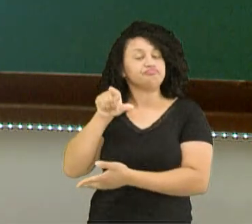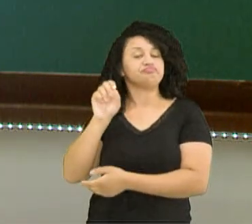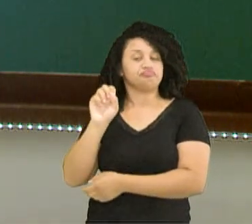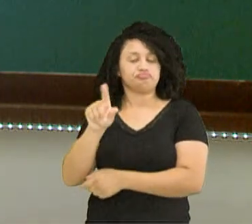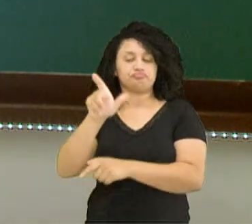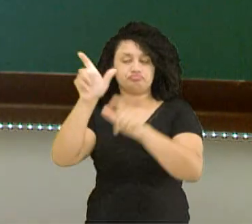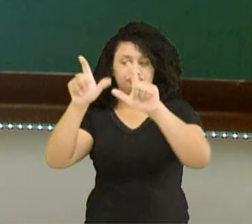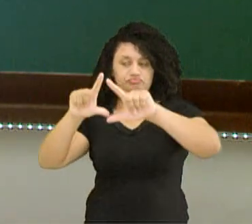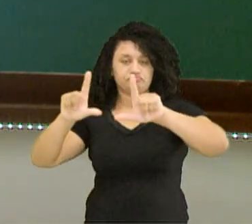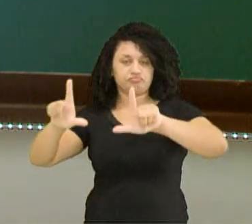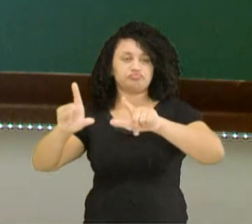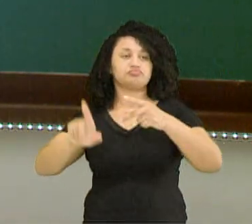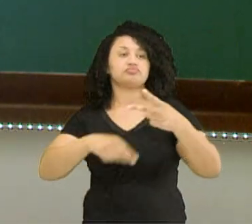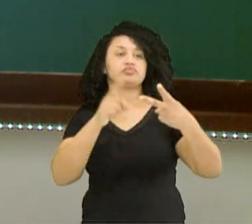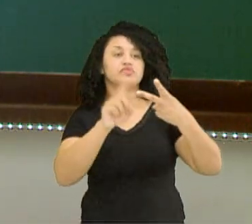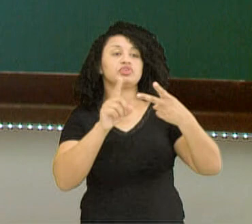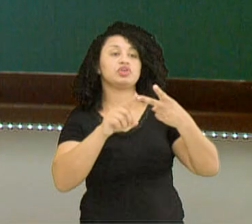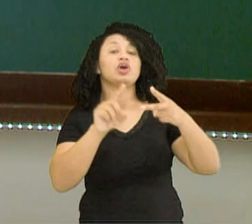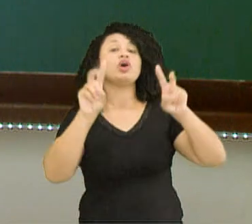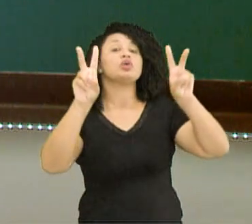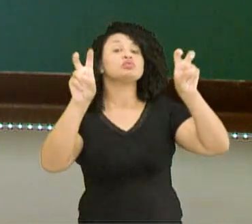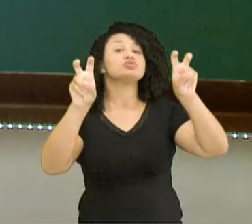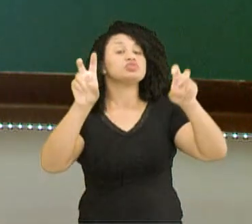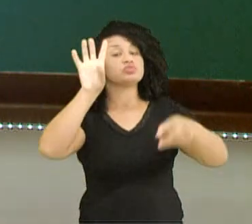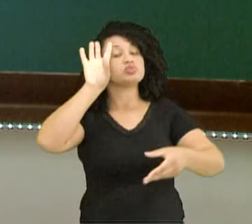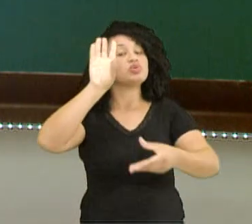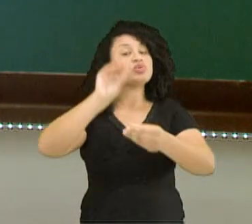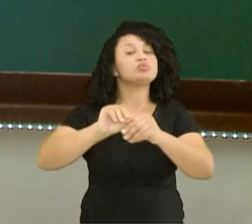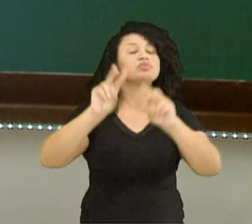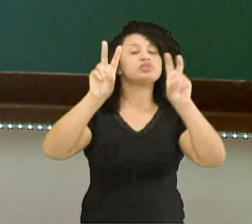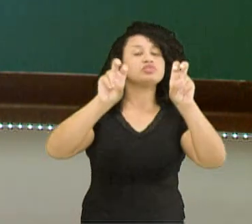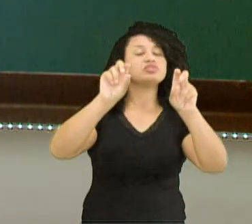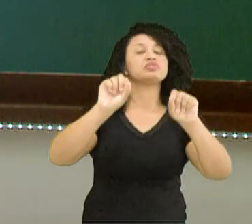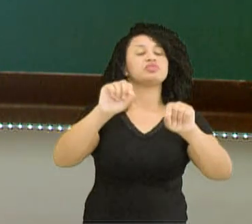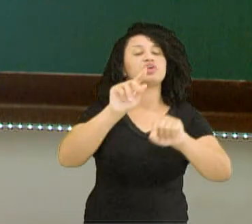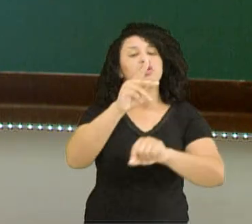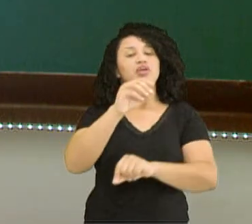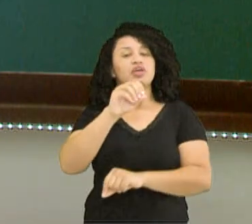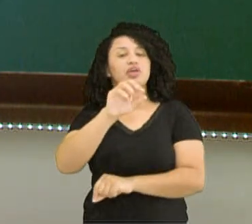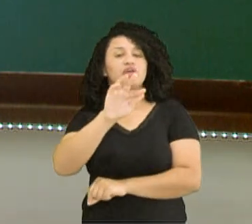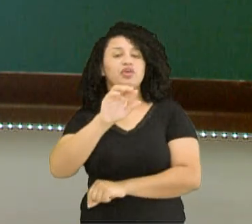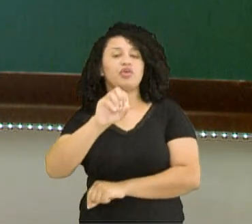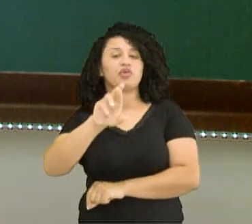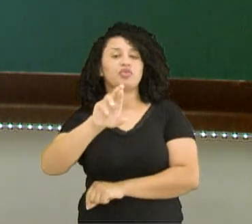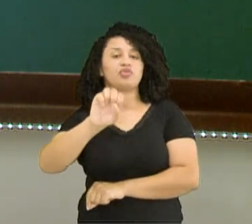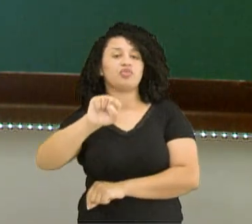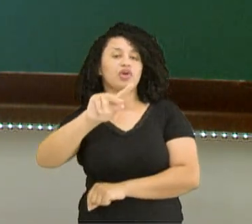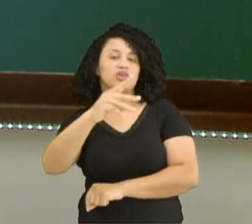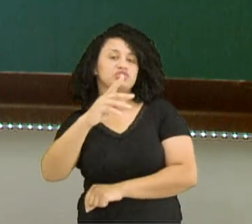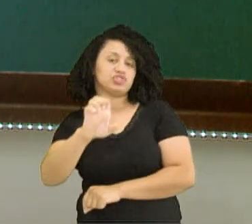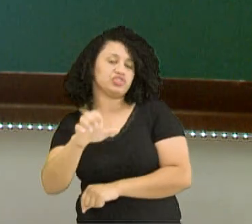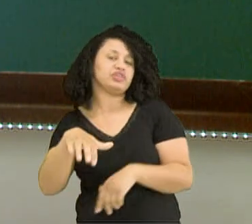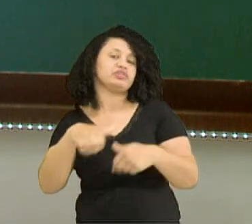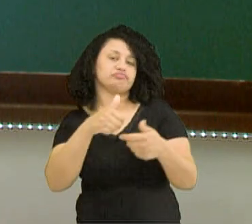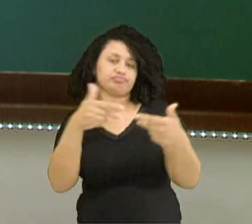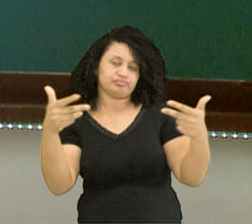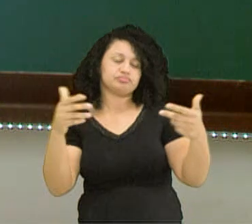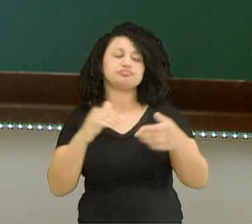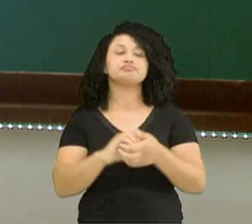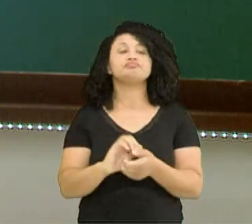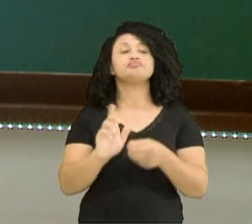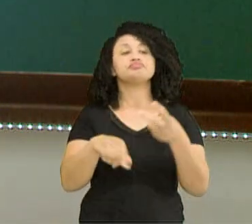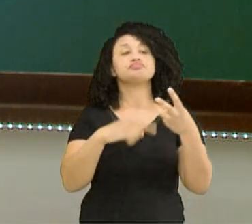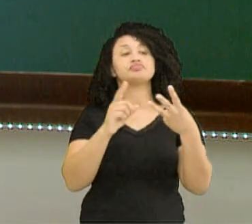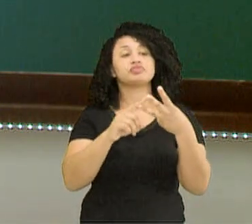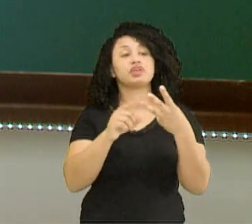ok. Vimos o título, então compreenda o título. Está falando lá do He for she, ok, compreendemos o título. Agora,